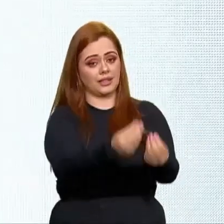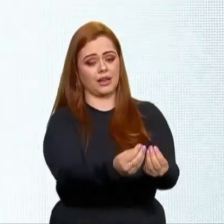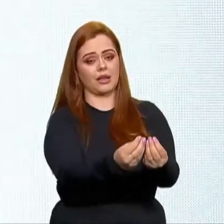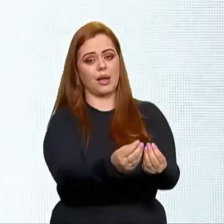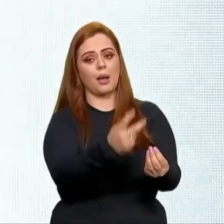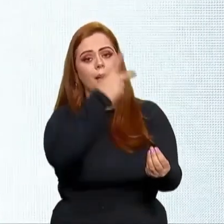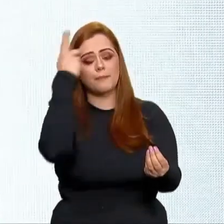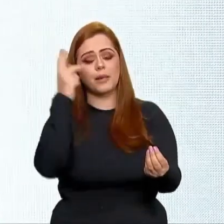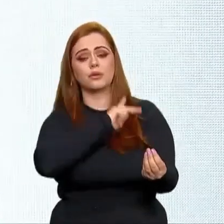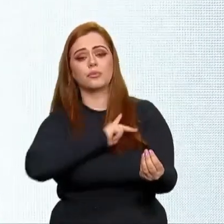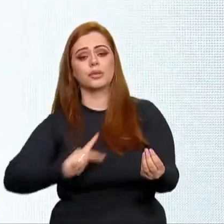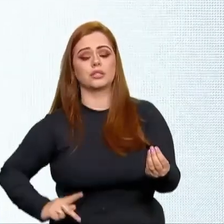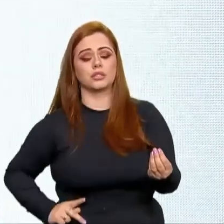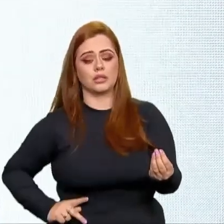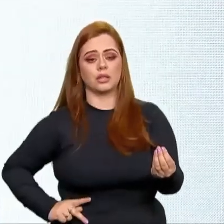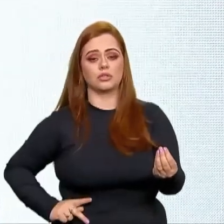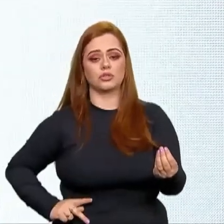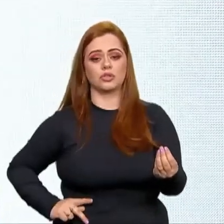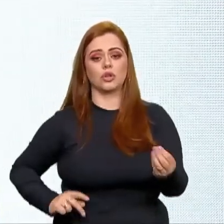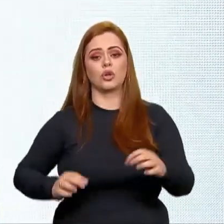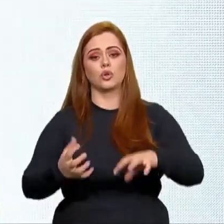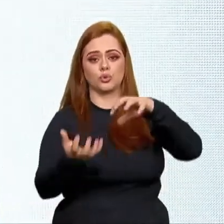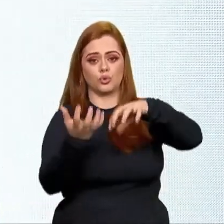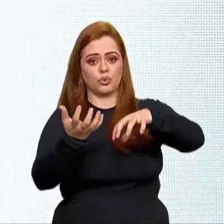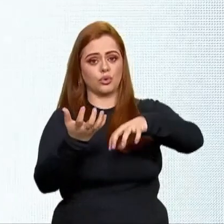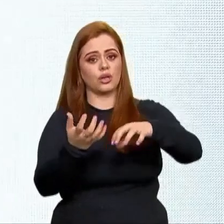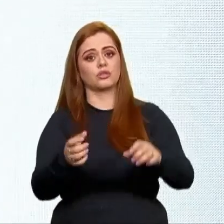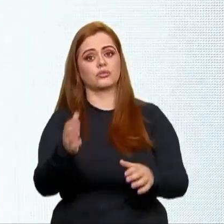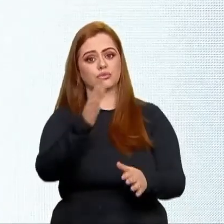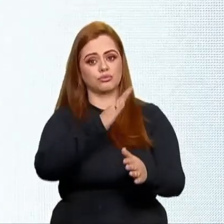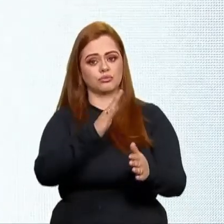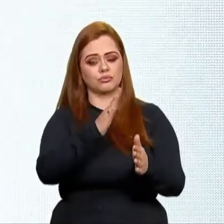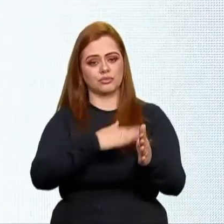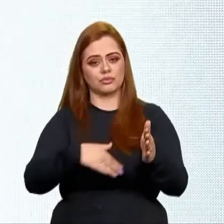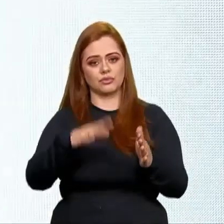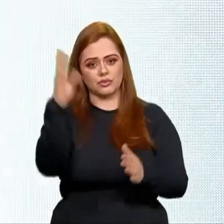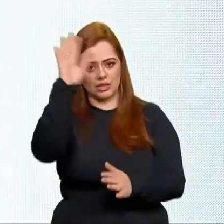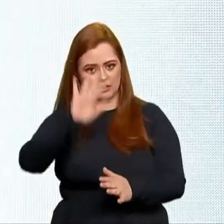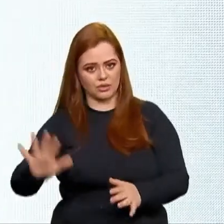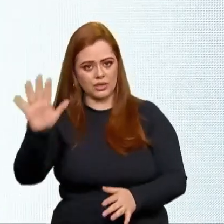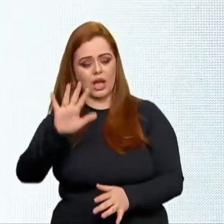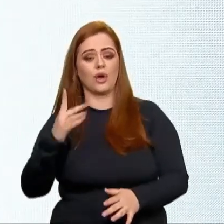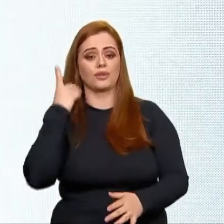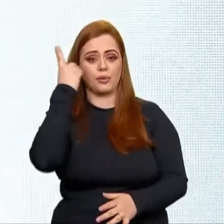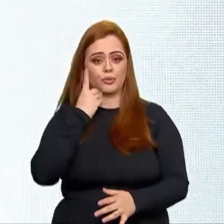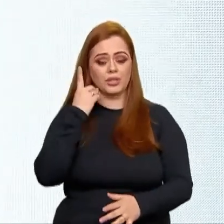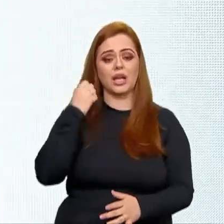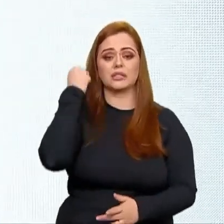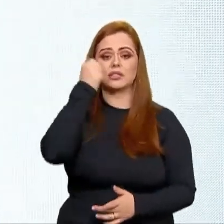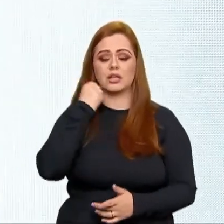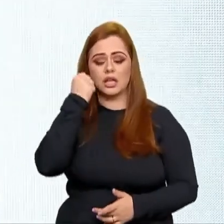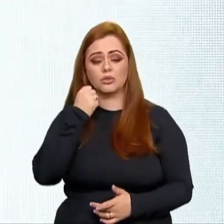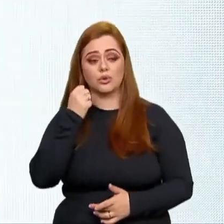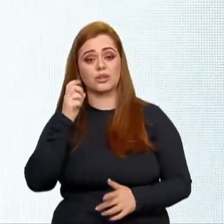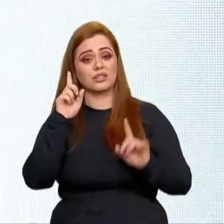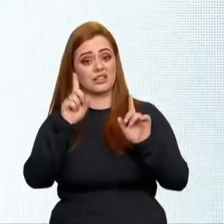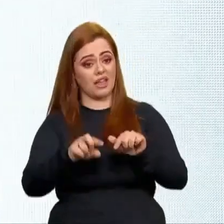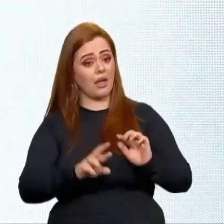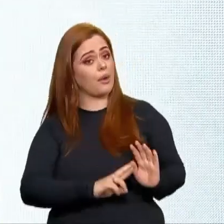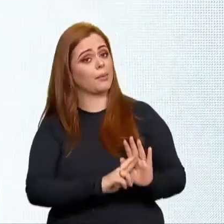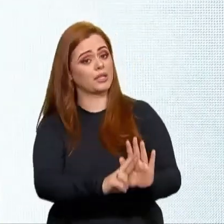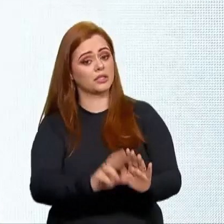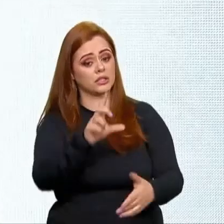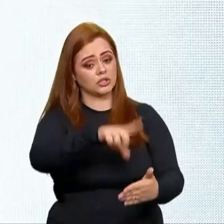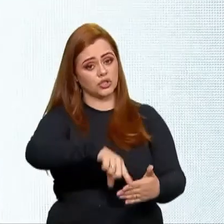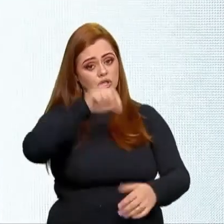para as mãos do presidente do Congresso Nacional, para que os deputados federais e senadores, que são os legítimos representantes eleitos pelo